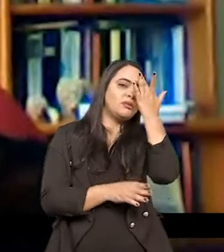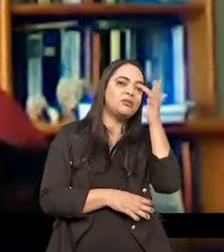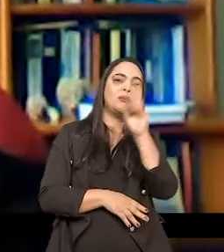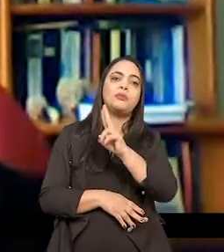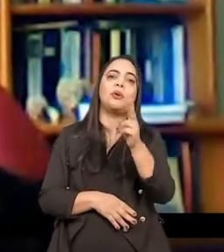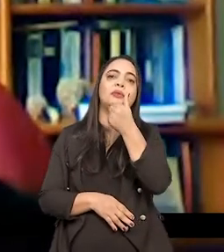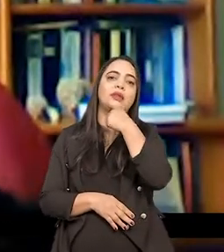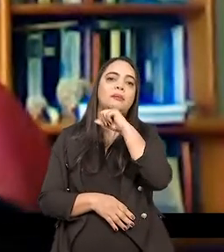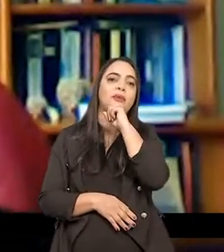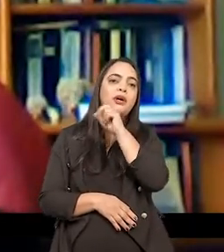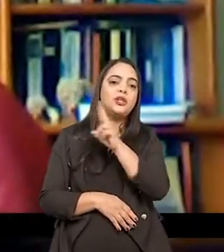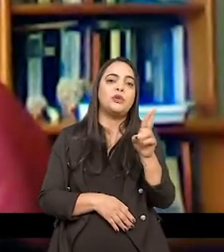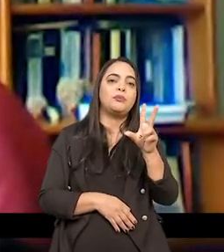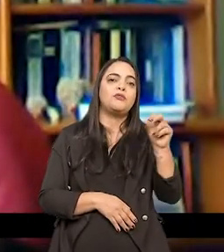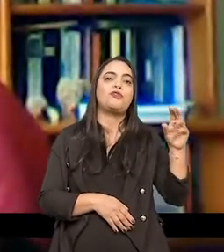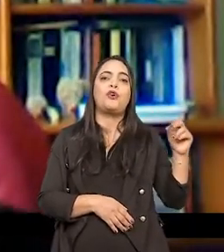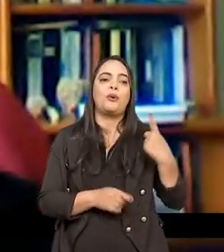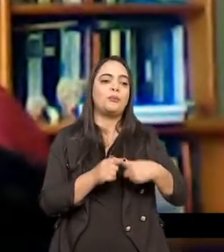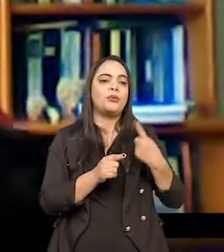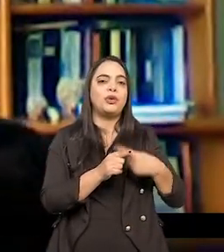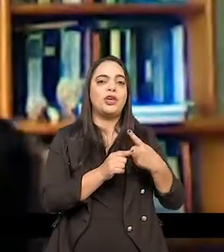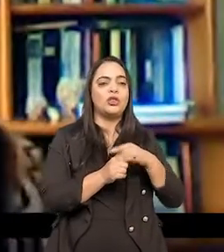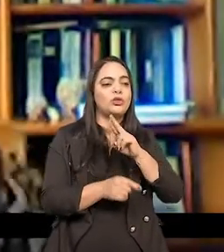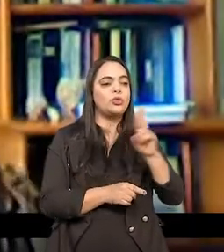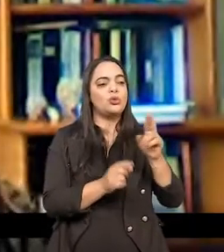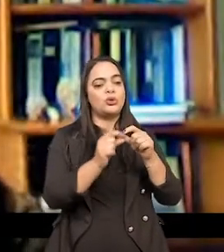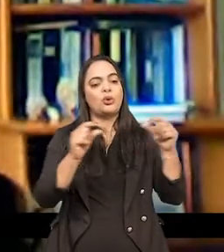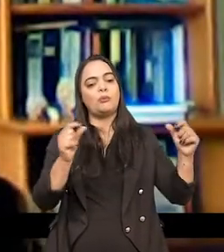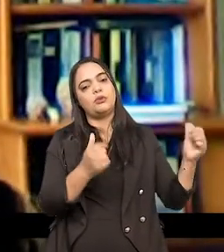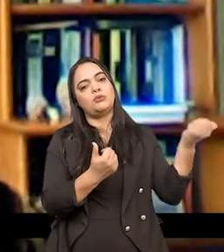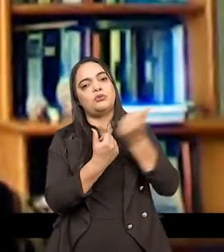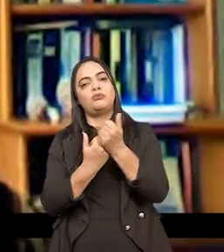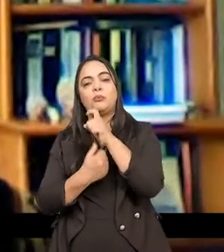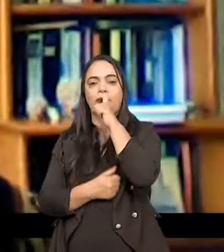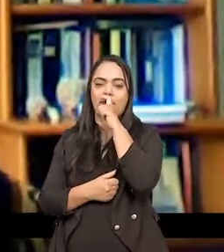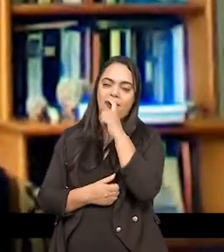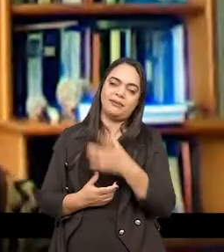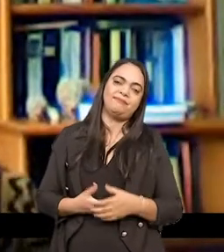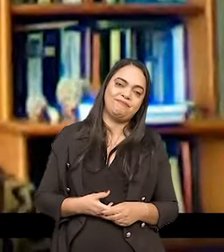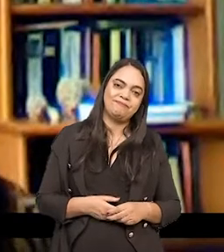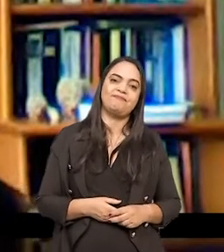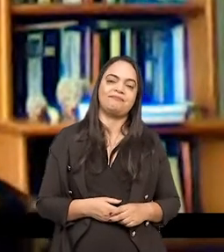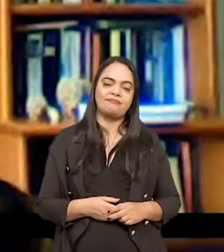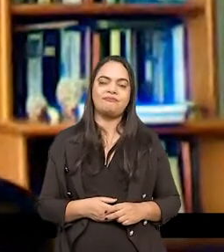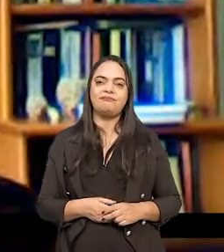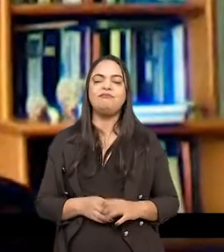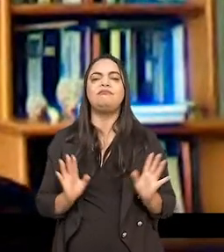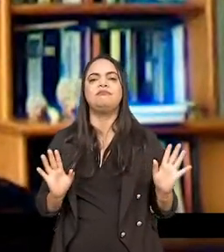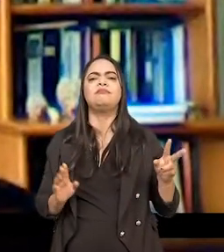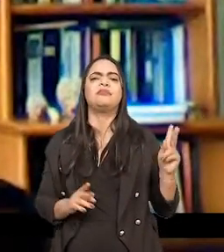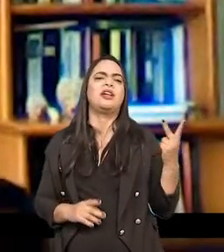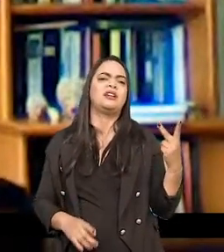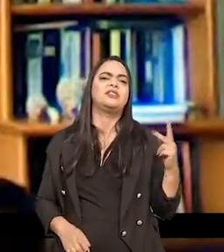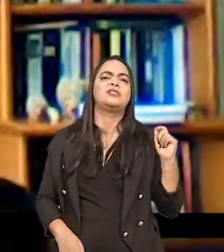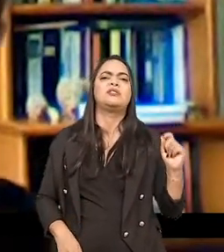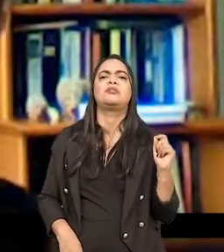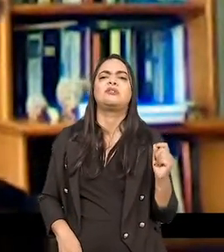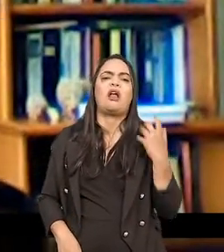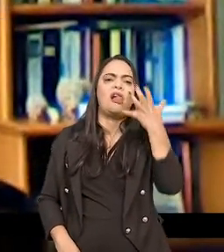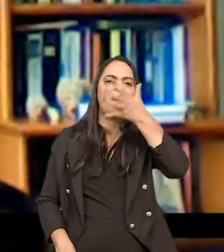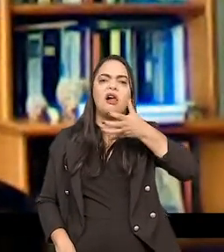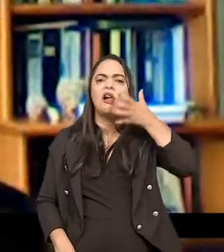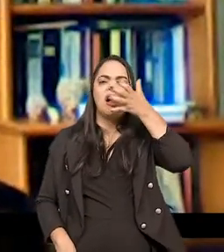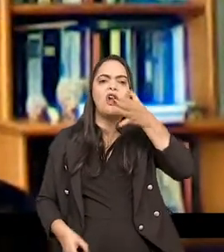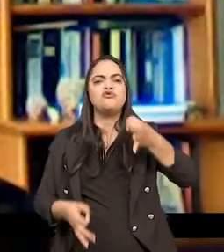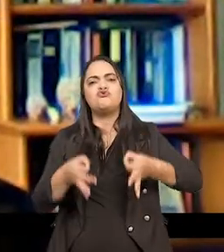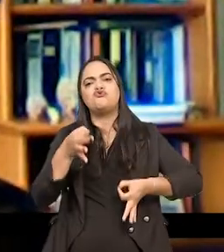não conseguíamos ser sujeitas nem no nosso nome, entenderam? Então, essa história do discurso